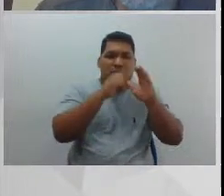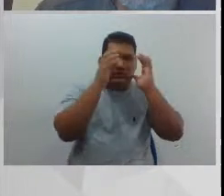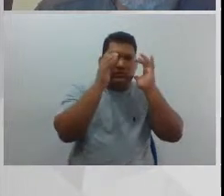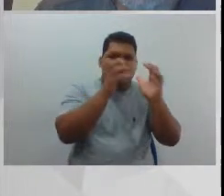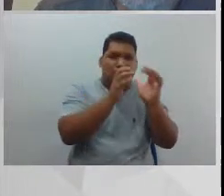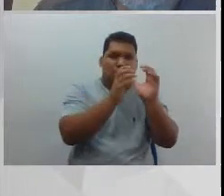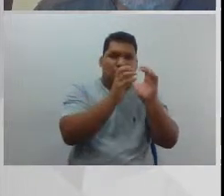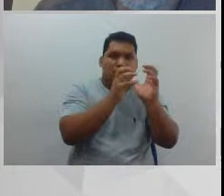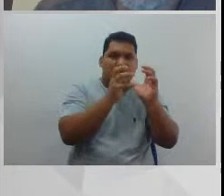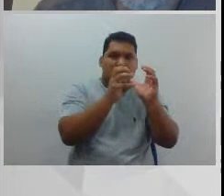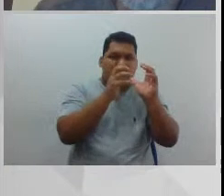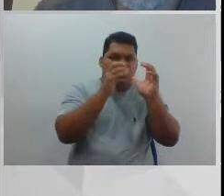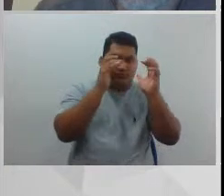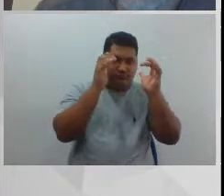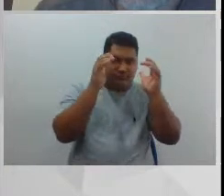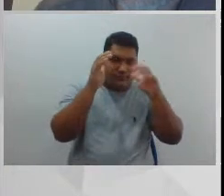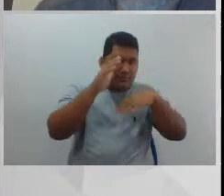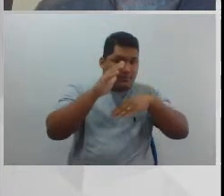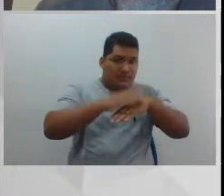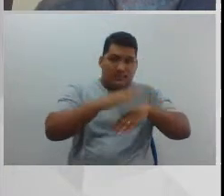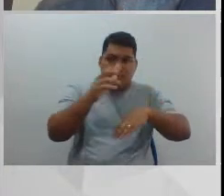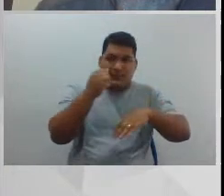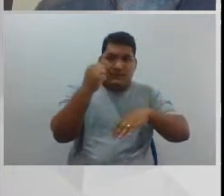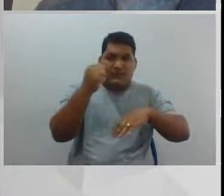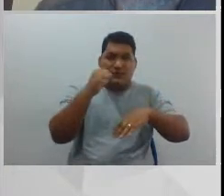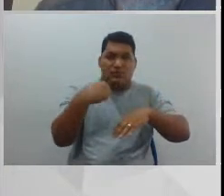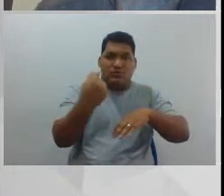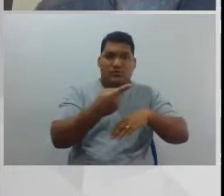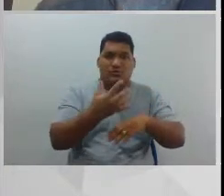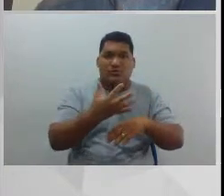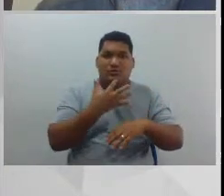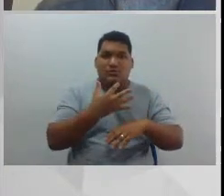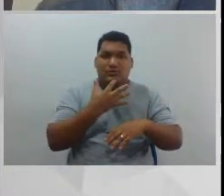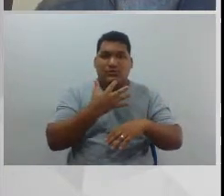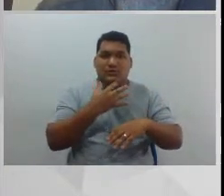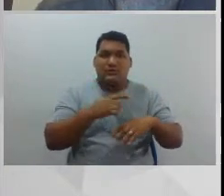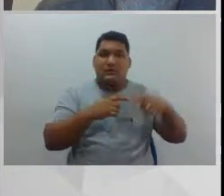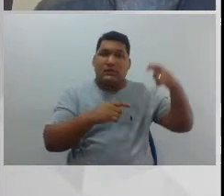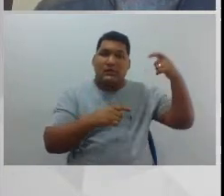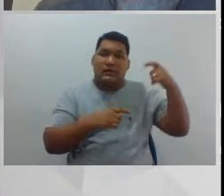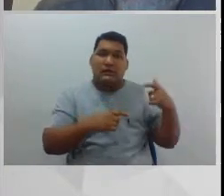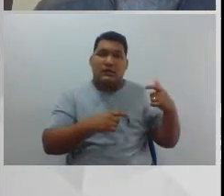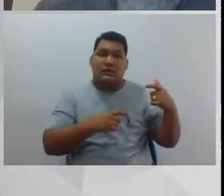poderosa que a gente conhece, né, é formada a partir, né,